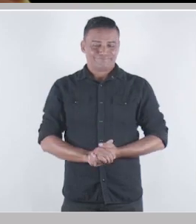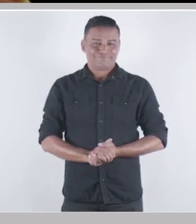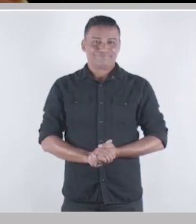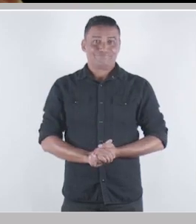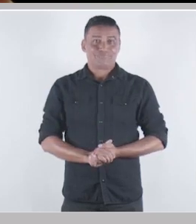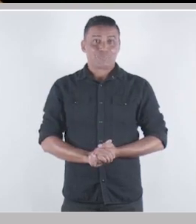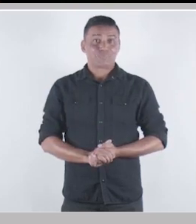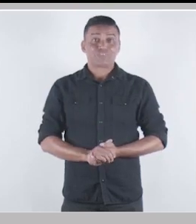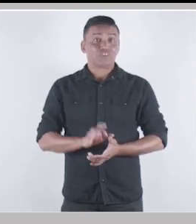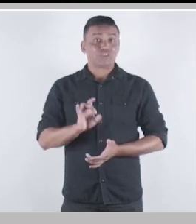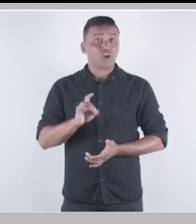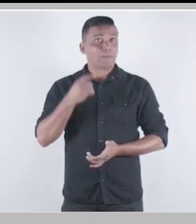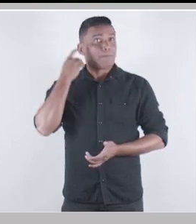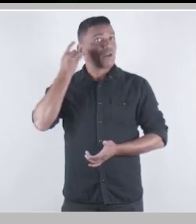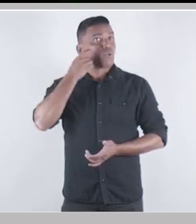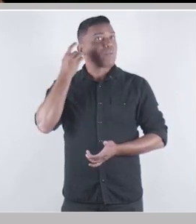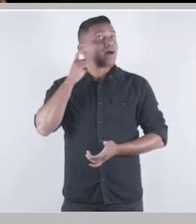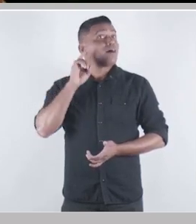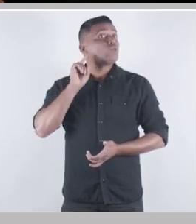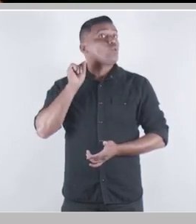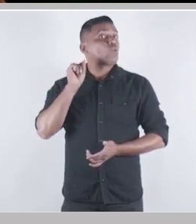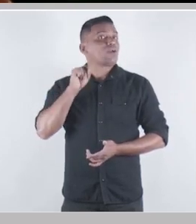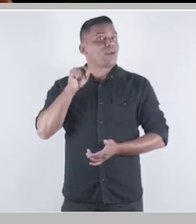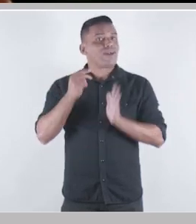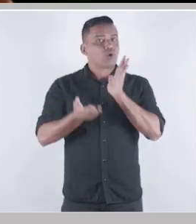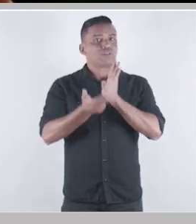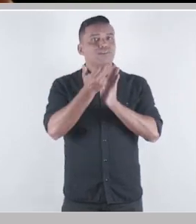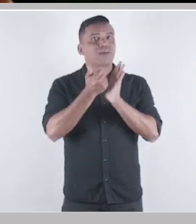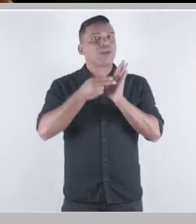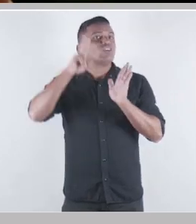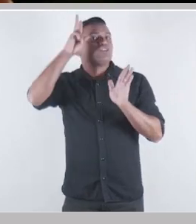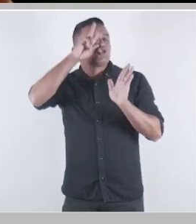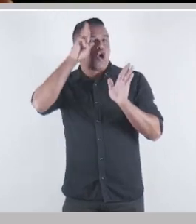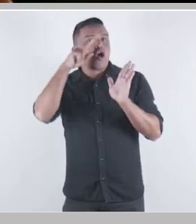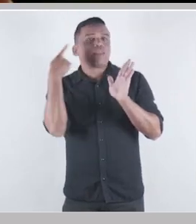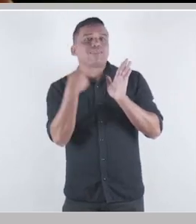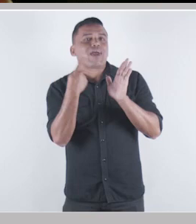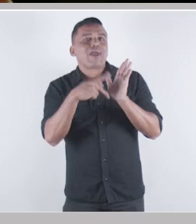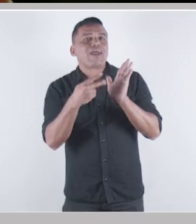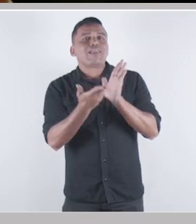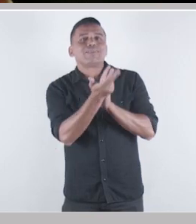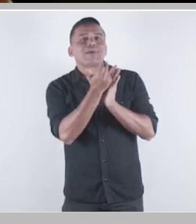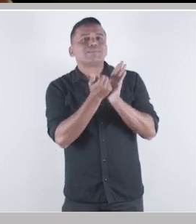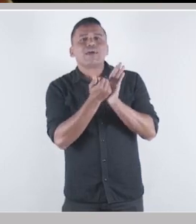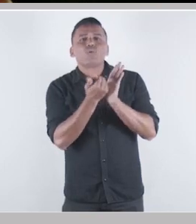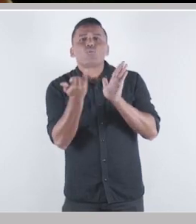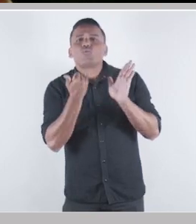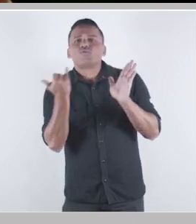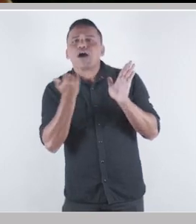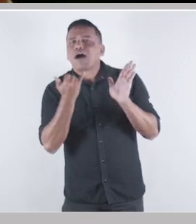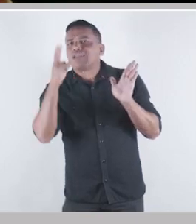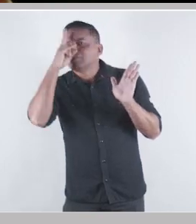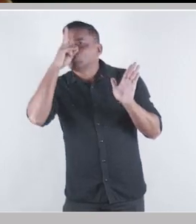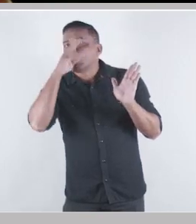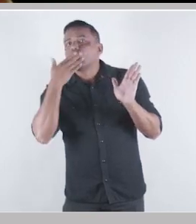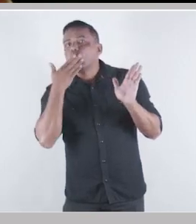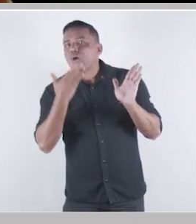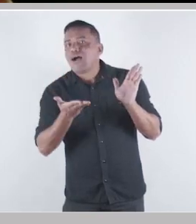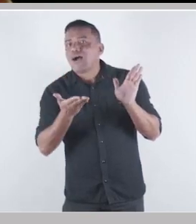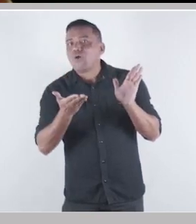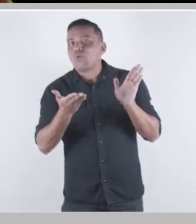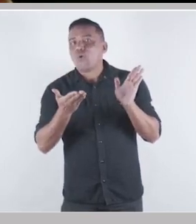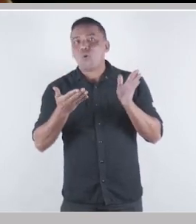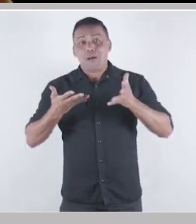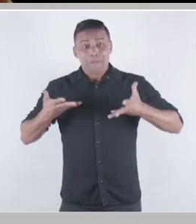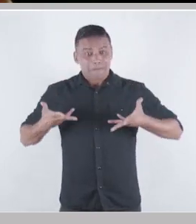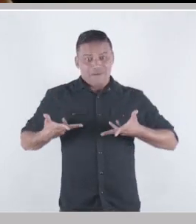me importando muito mais assim com que o desenho que é contado que com, com uma